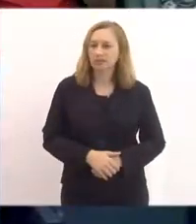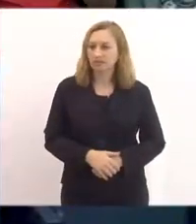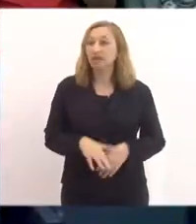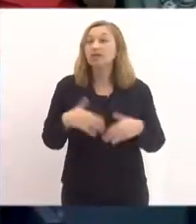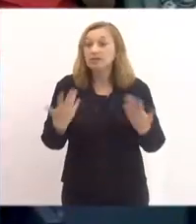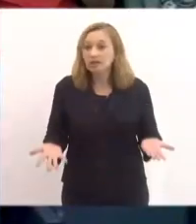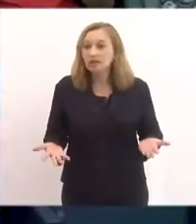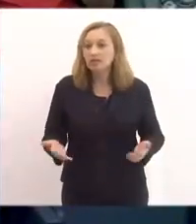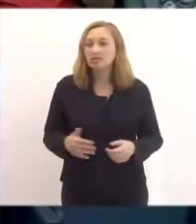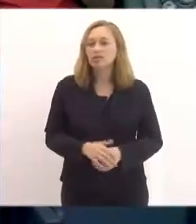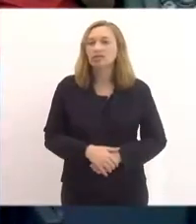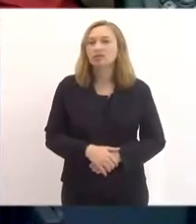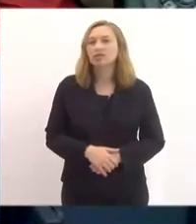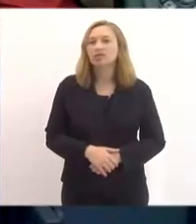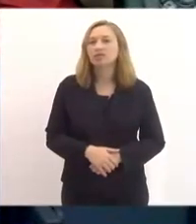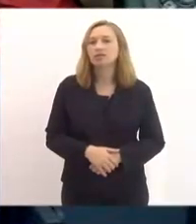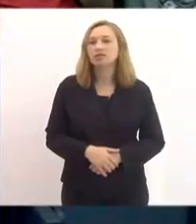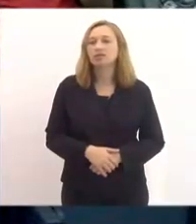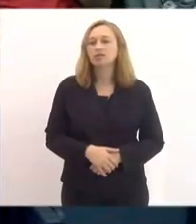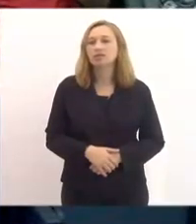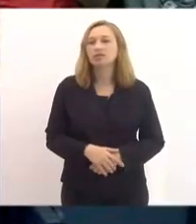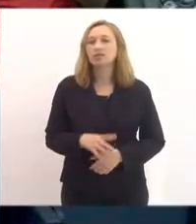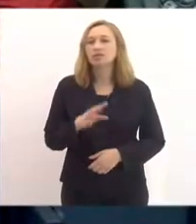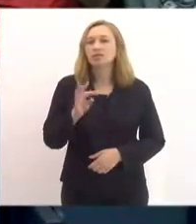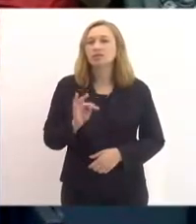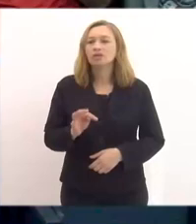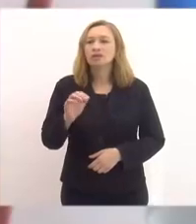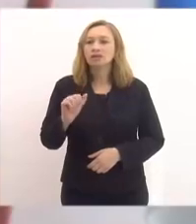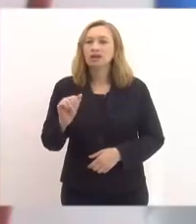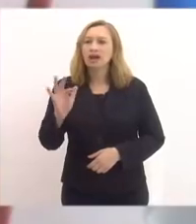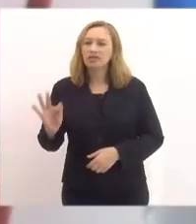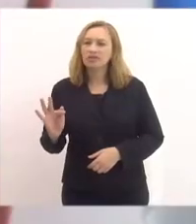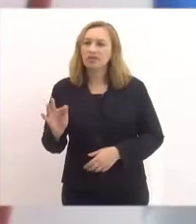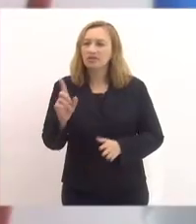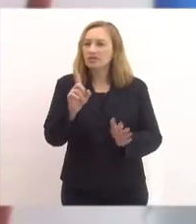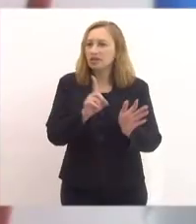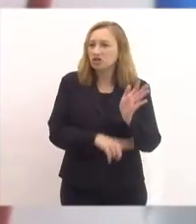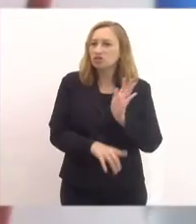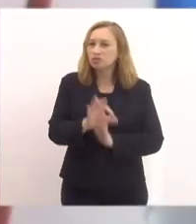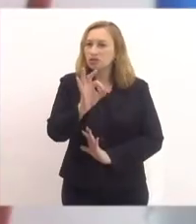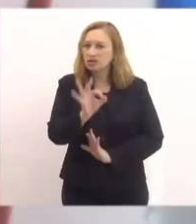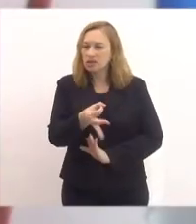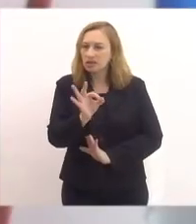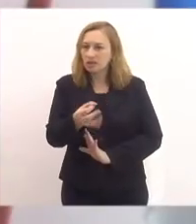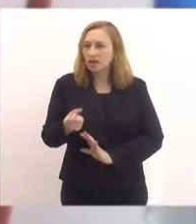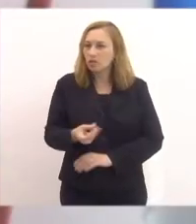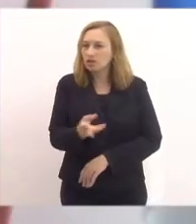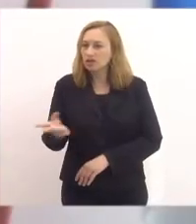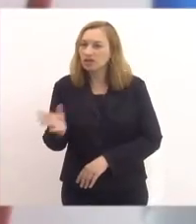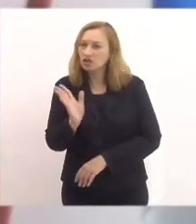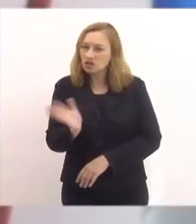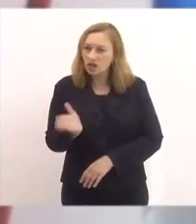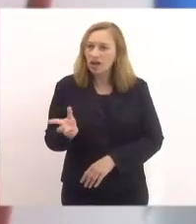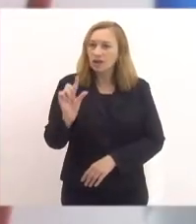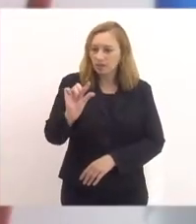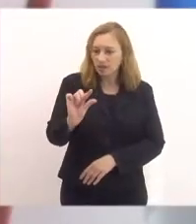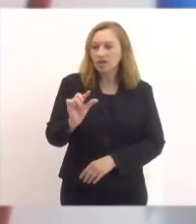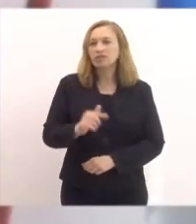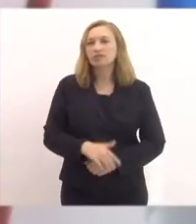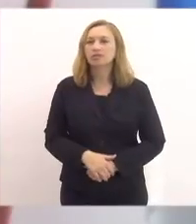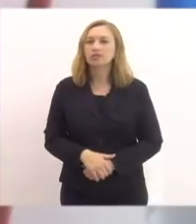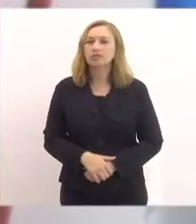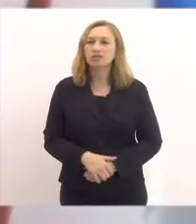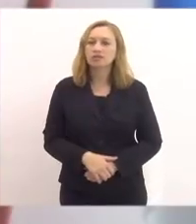Então, e mais, o TAF vai reduzir meritoriamente esse quantitativo que já é pequeno, nos surpreendeu, veja